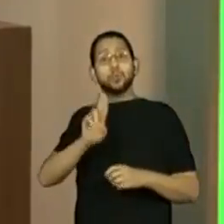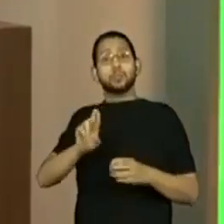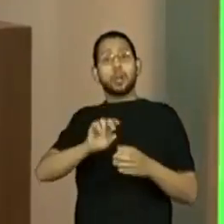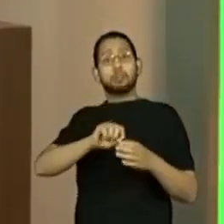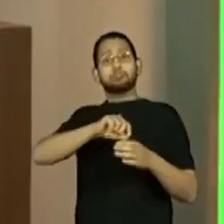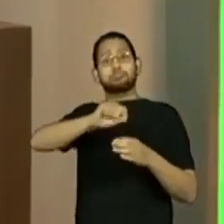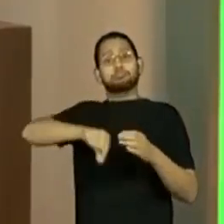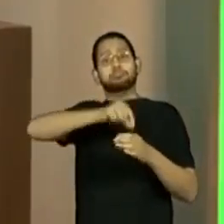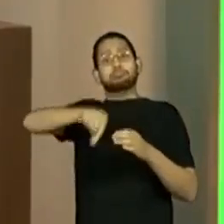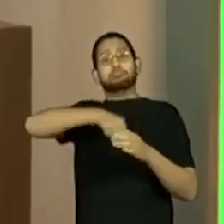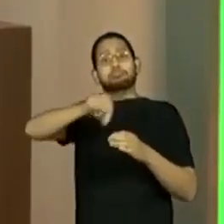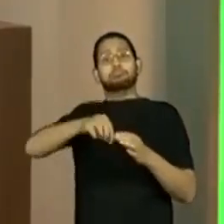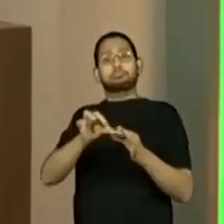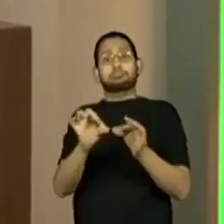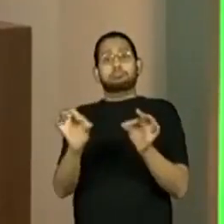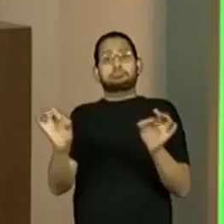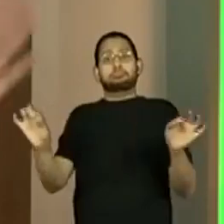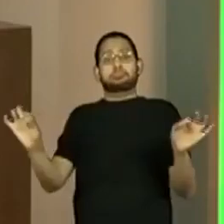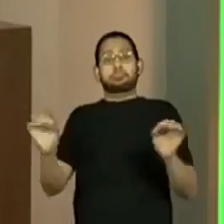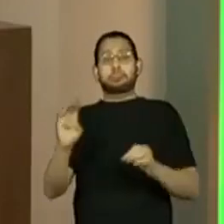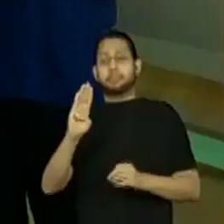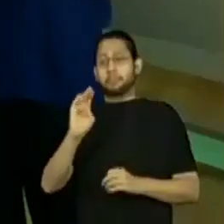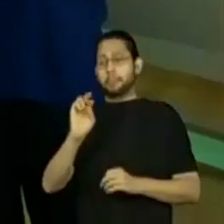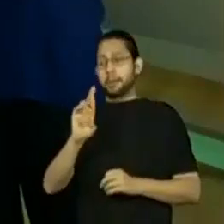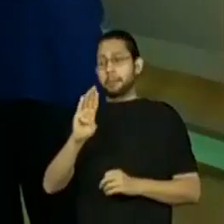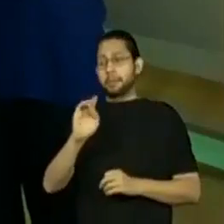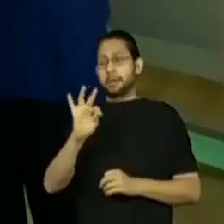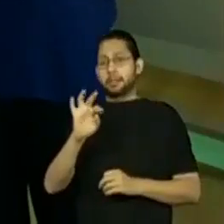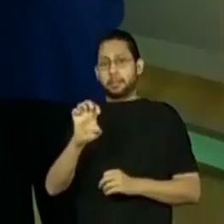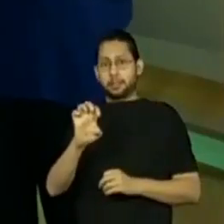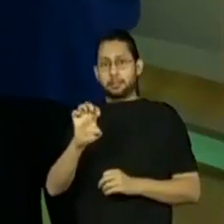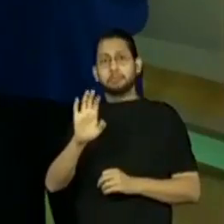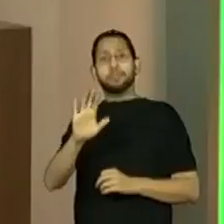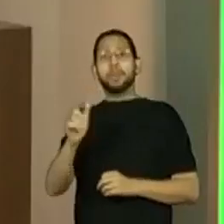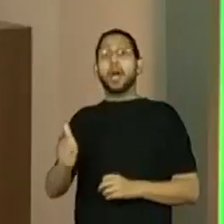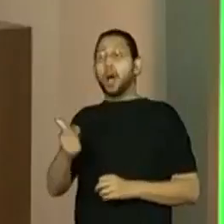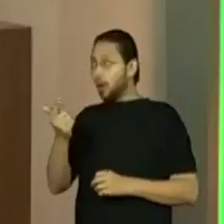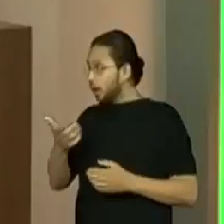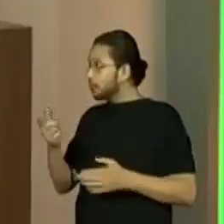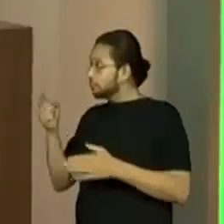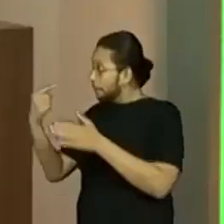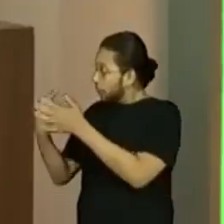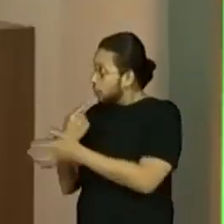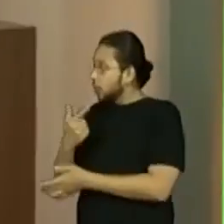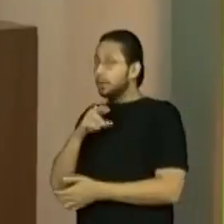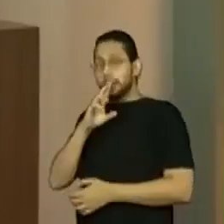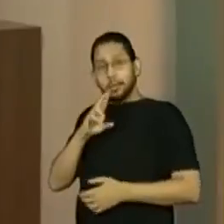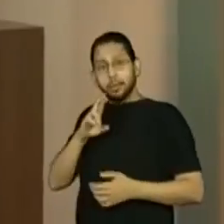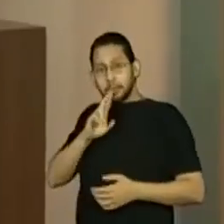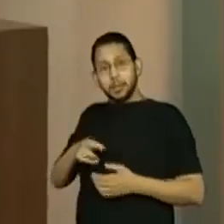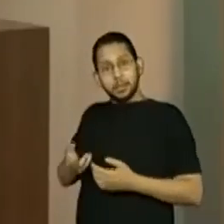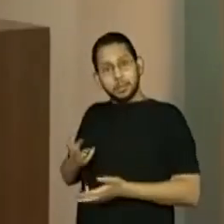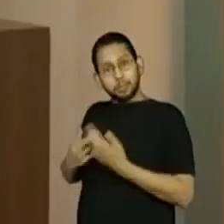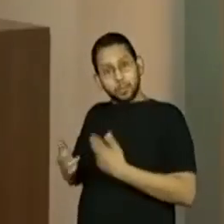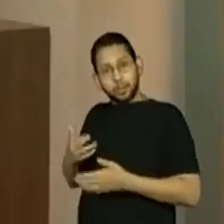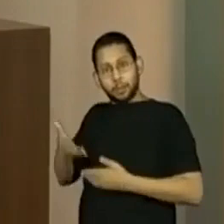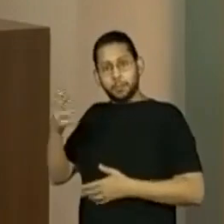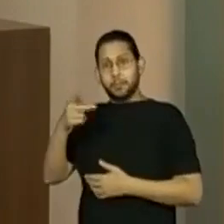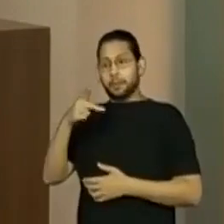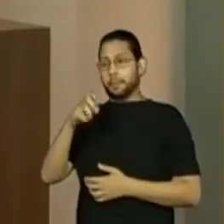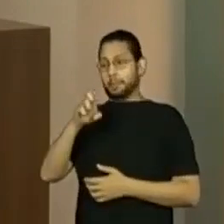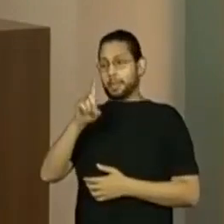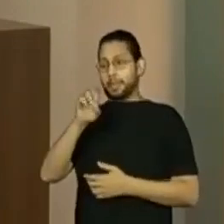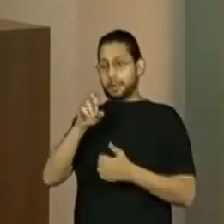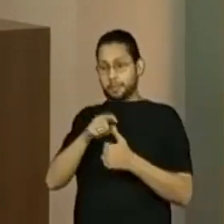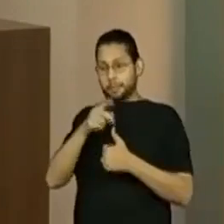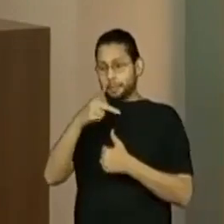para medir as coisas um barbante. exatamente. E agora a participação já está em relação à sua pergunta. É mesmo? Ó, o Pedro, a